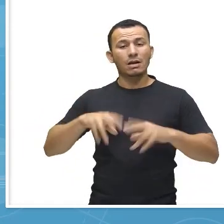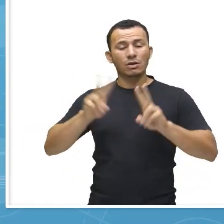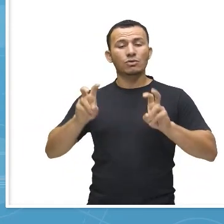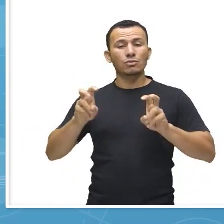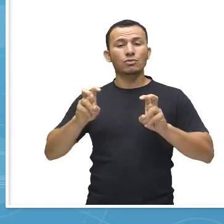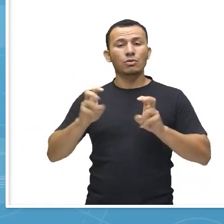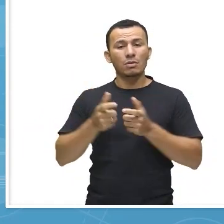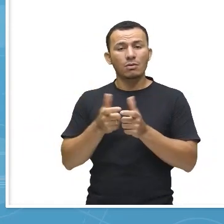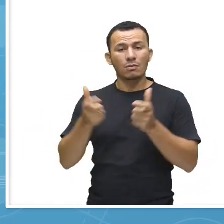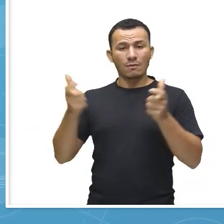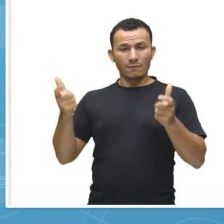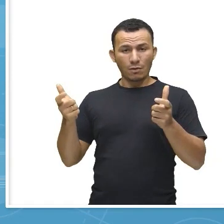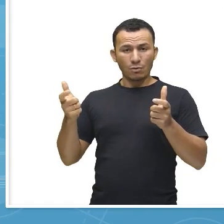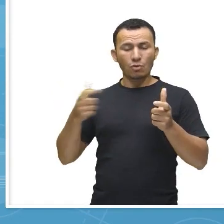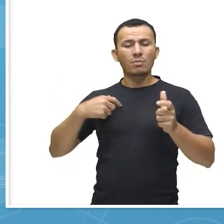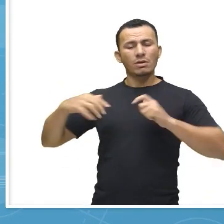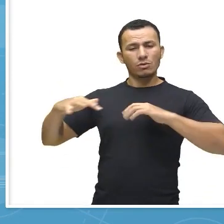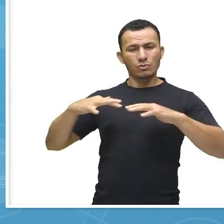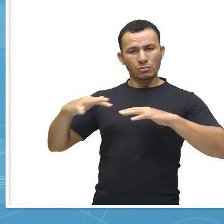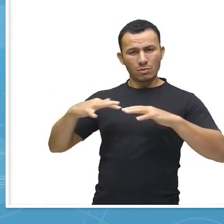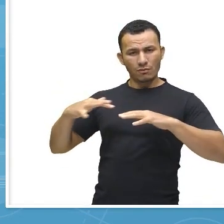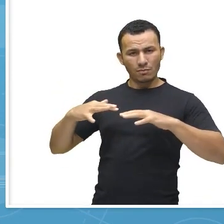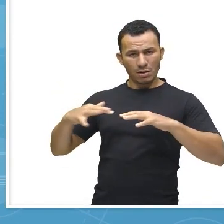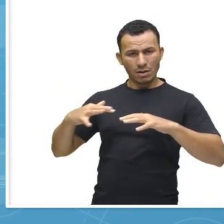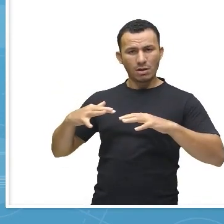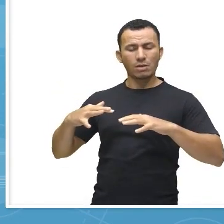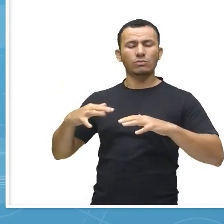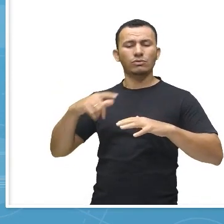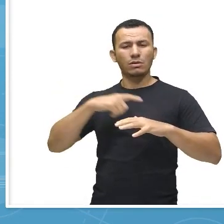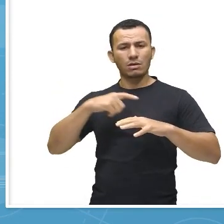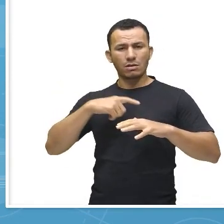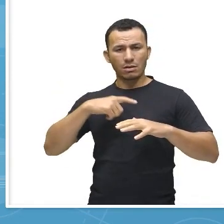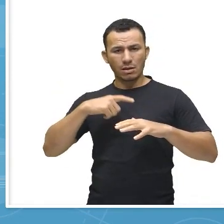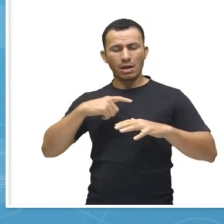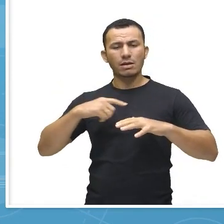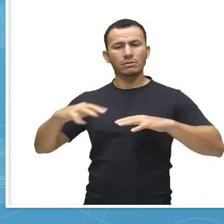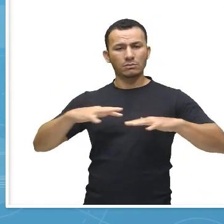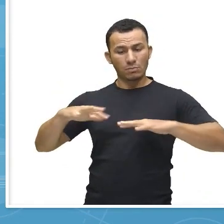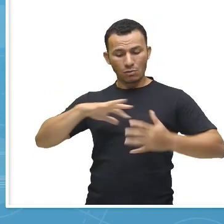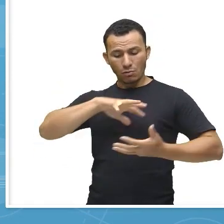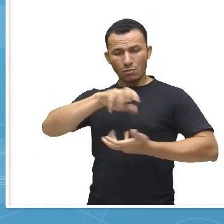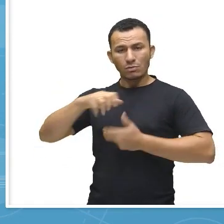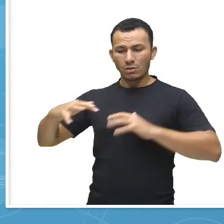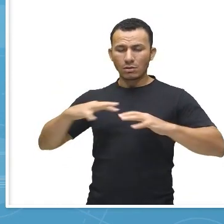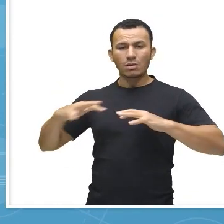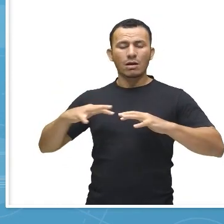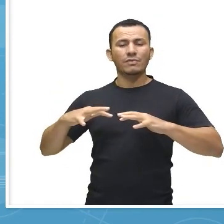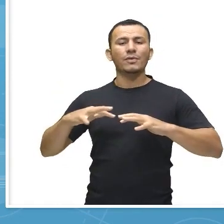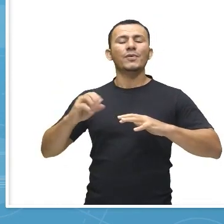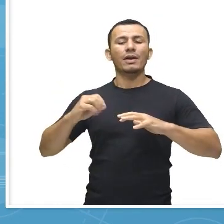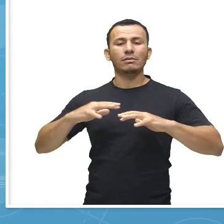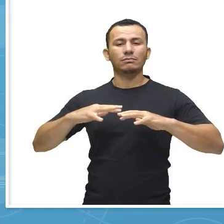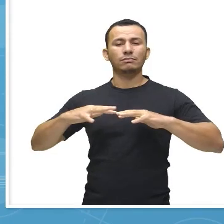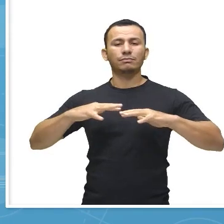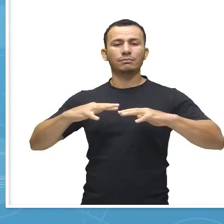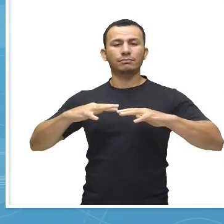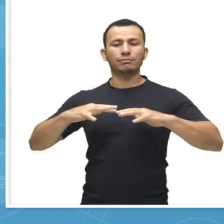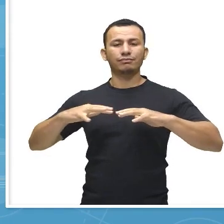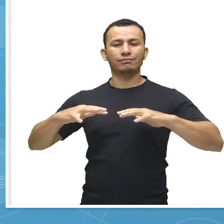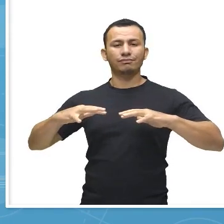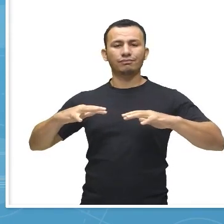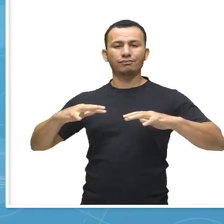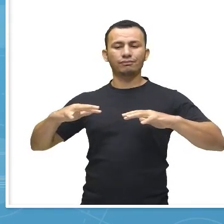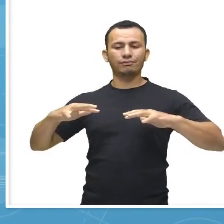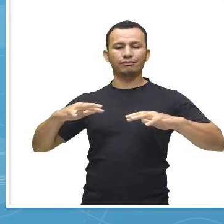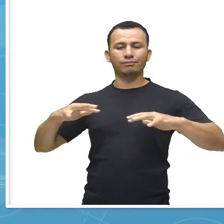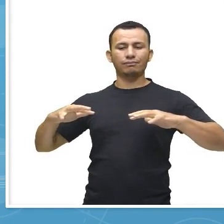lembra que os movimentos tectônicos, os movimentos terrestres influenciaram no afastamento ou na